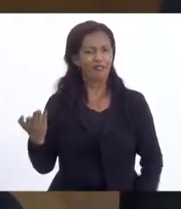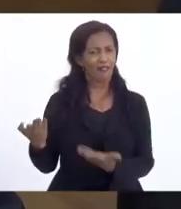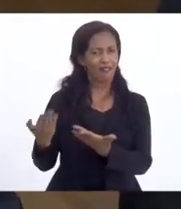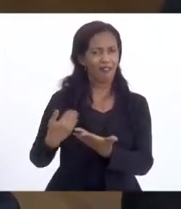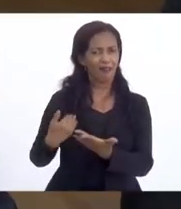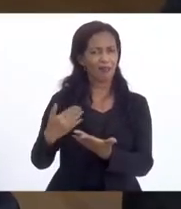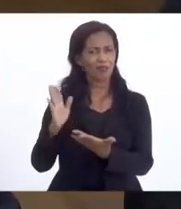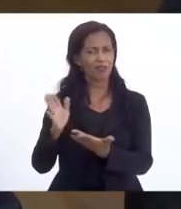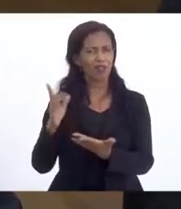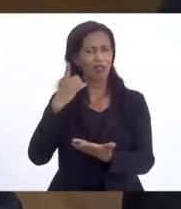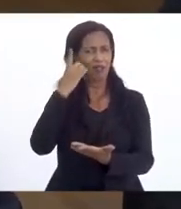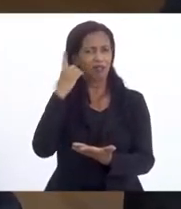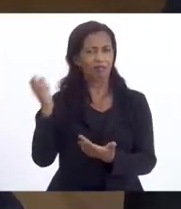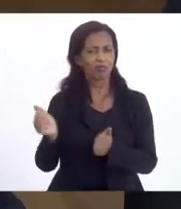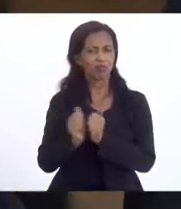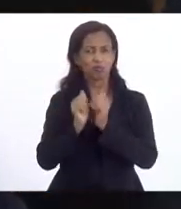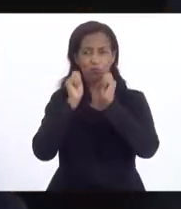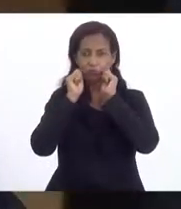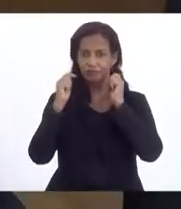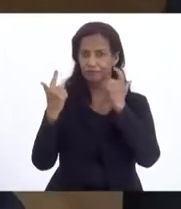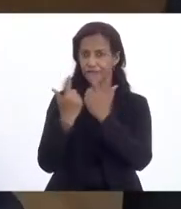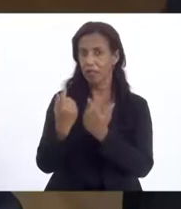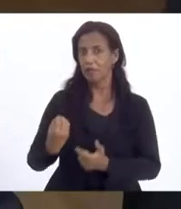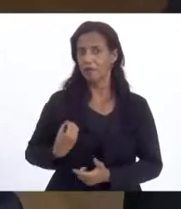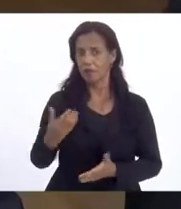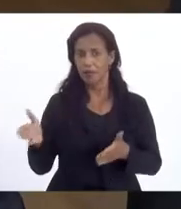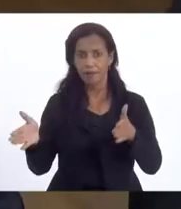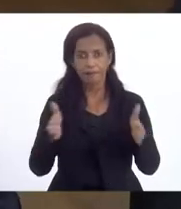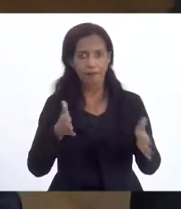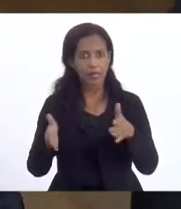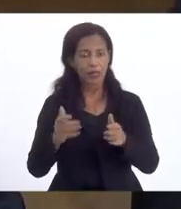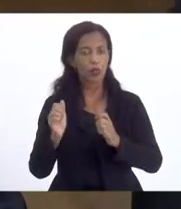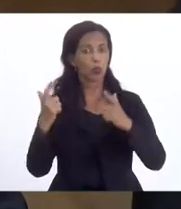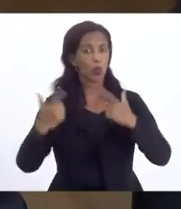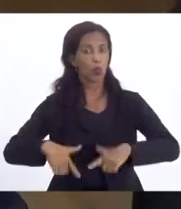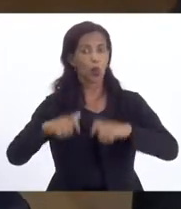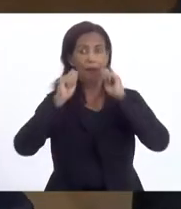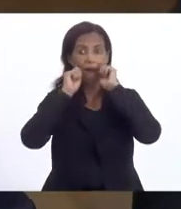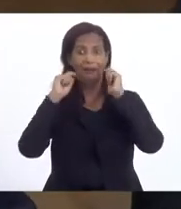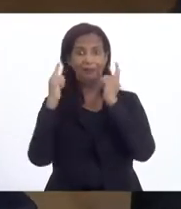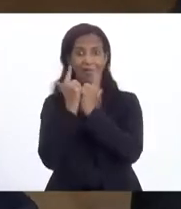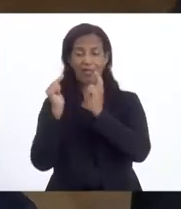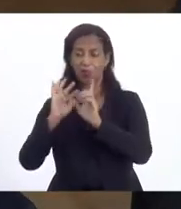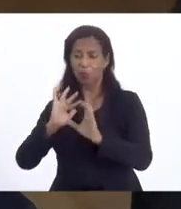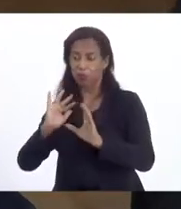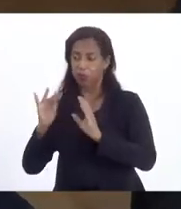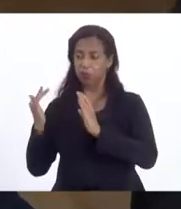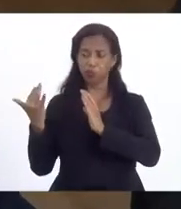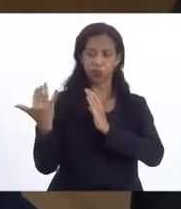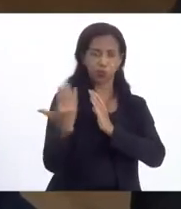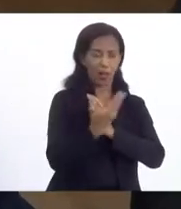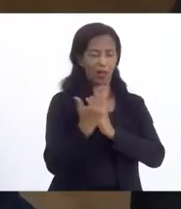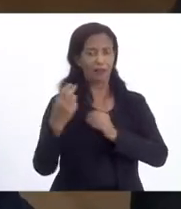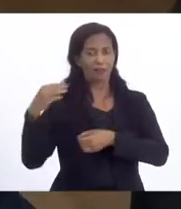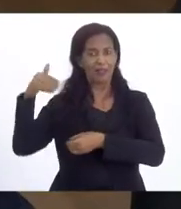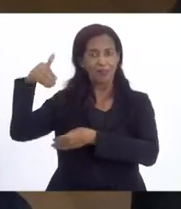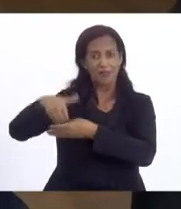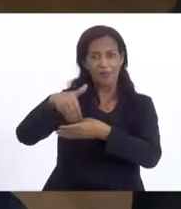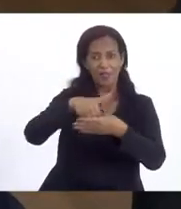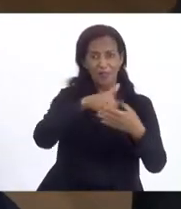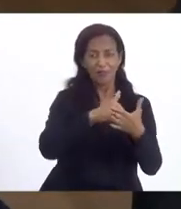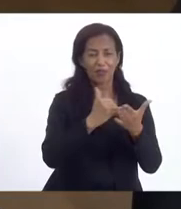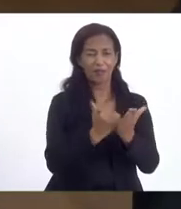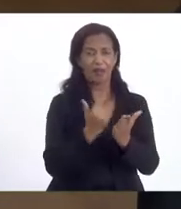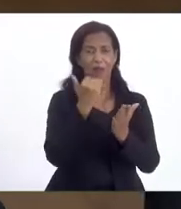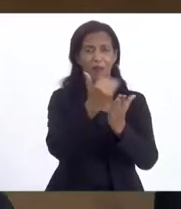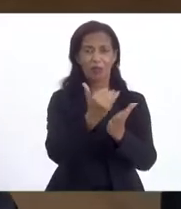deputado conosco lá. Pudim viveu também esse período onde a Assembleia cercada teve que votar aumento de